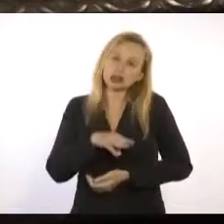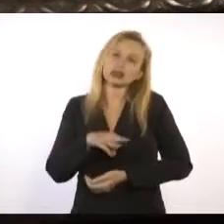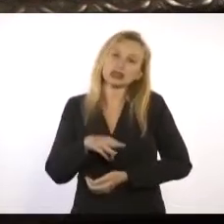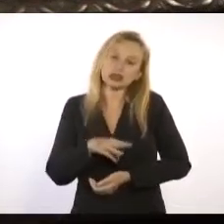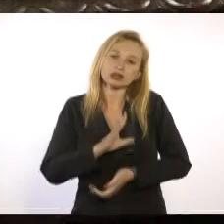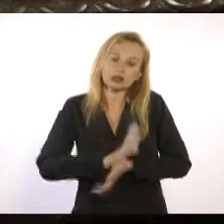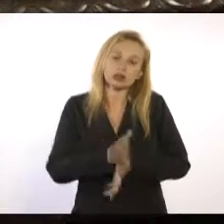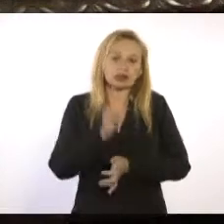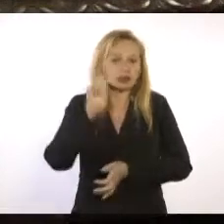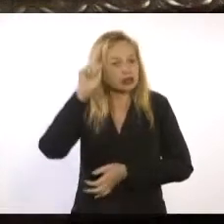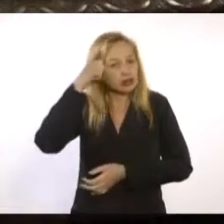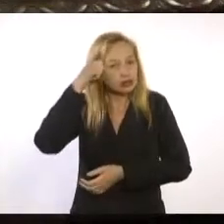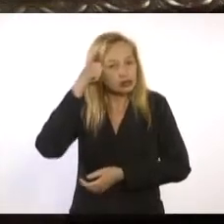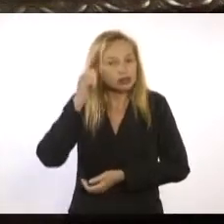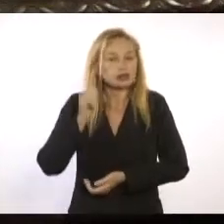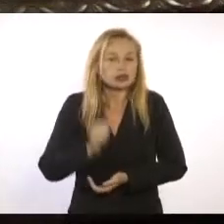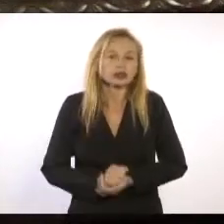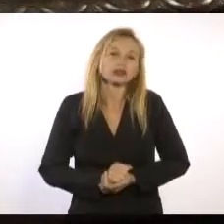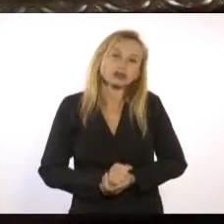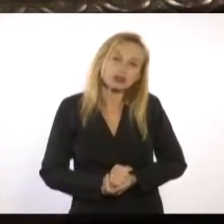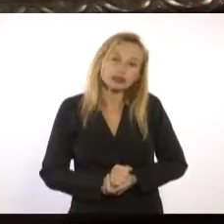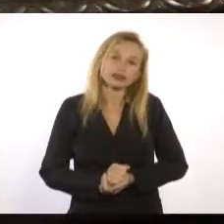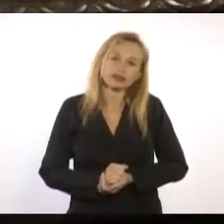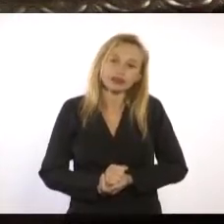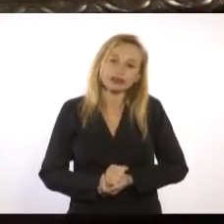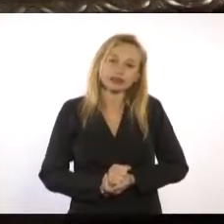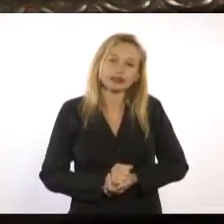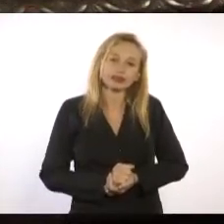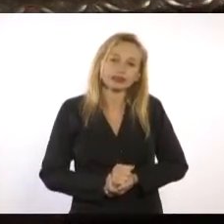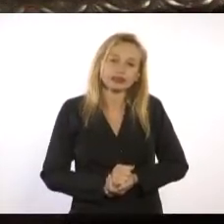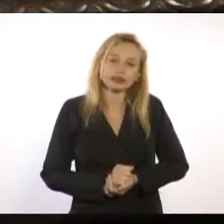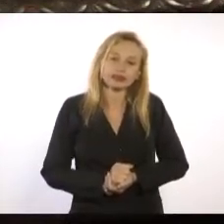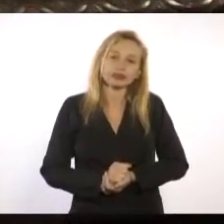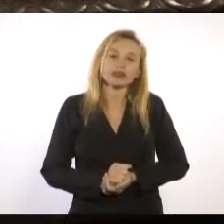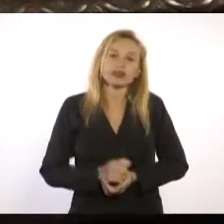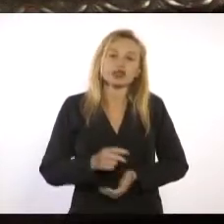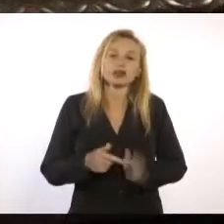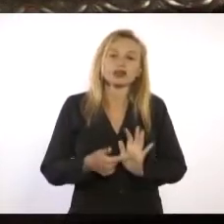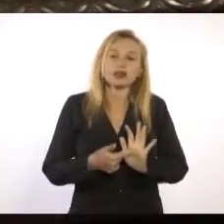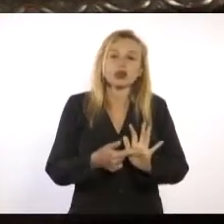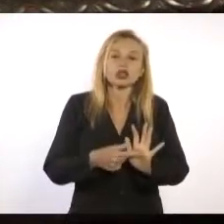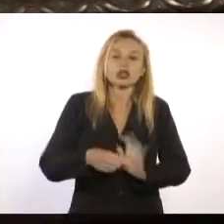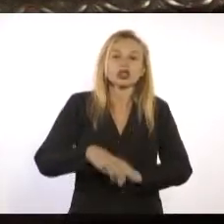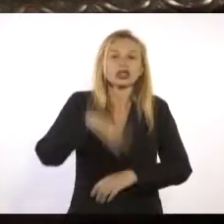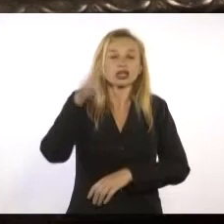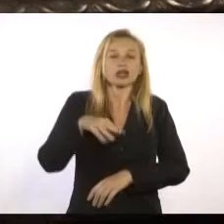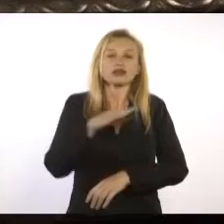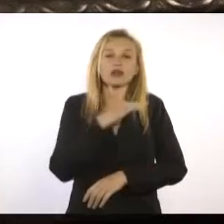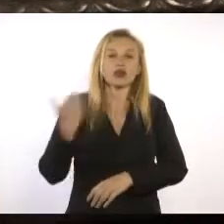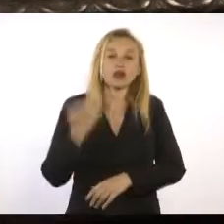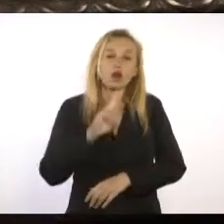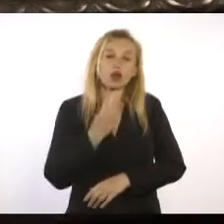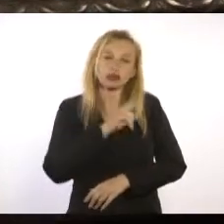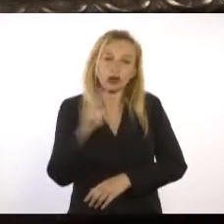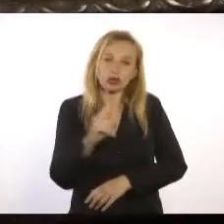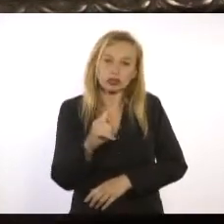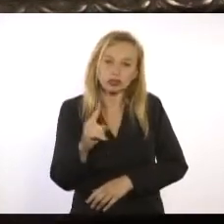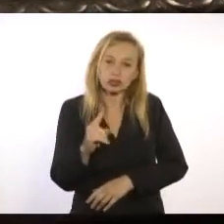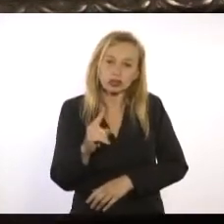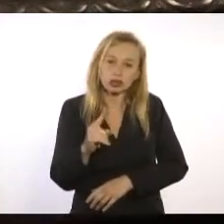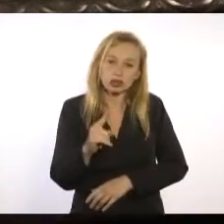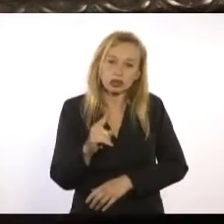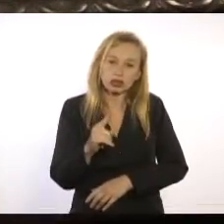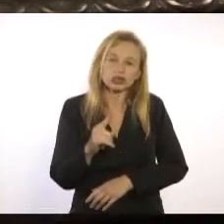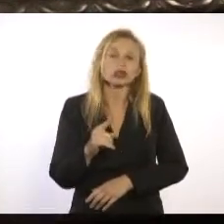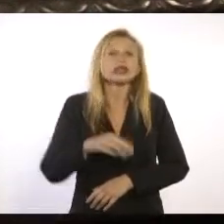racismo estrutural e estruturante que determina quem vai morrer e quem vai viver no estado do Rio de Janeiro. Quem vai morrer nós